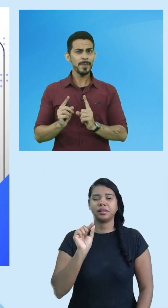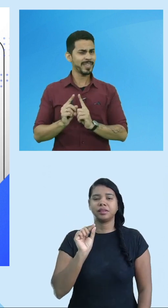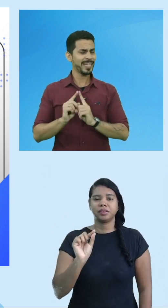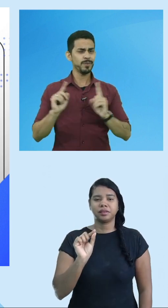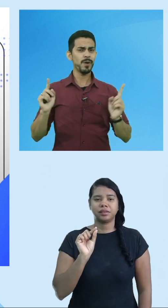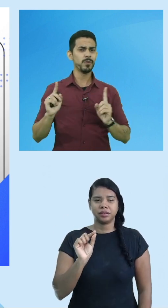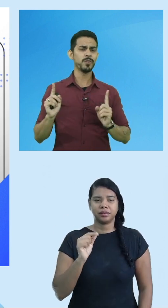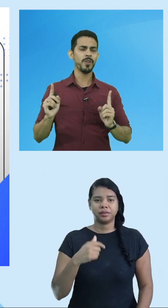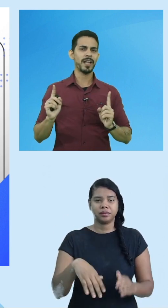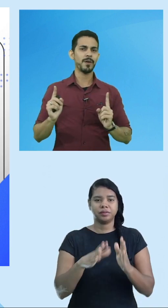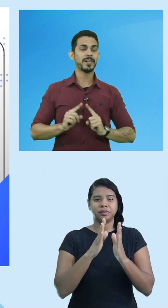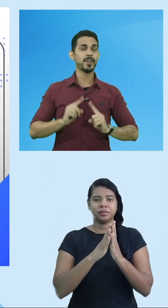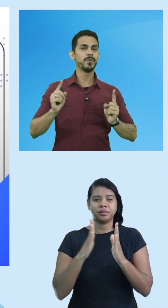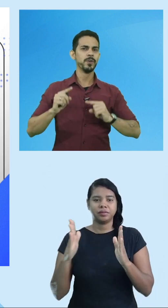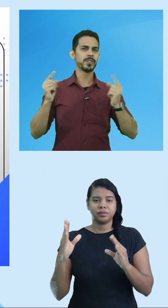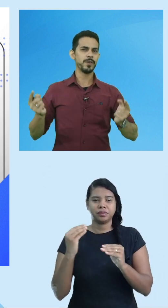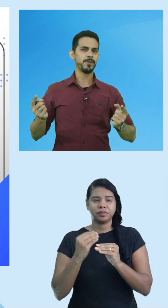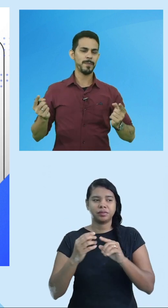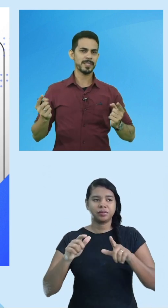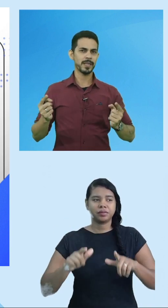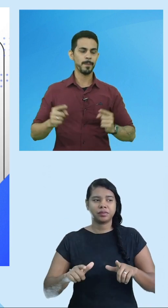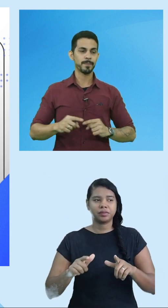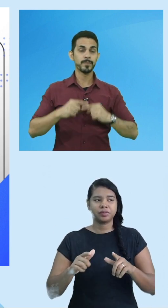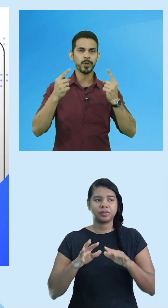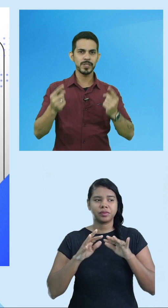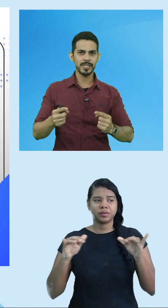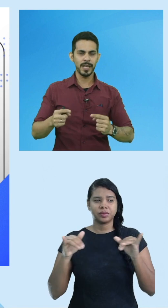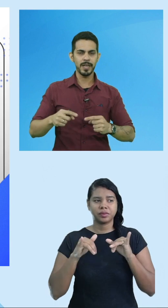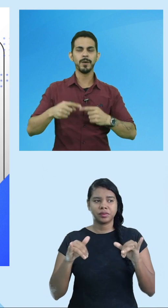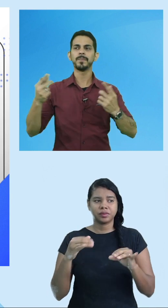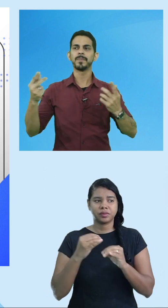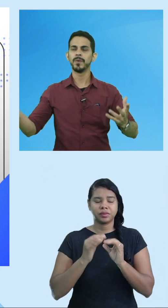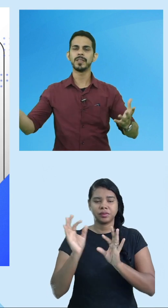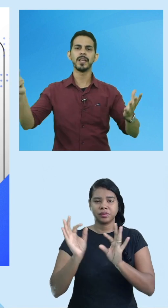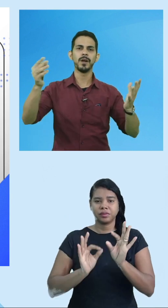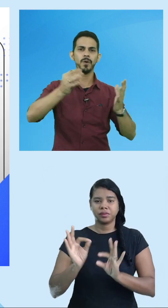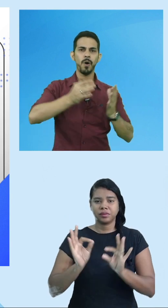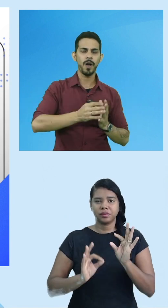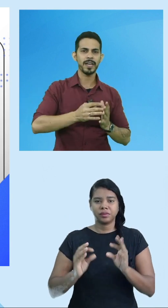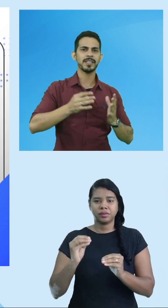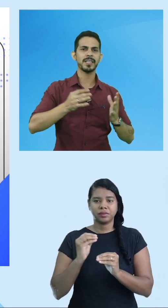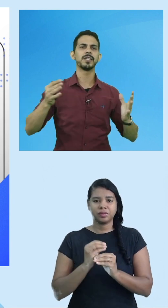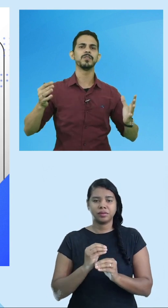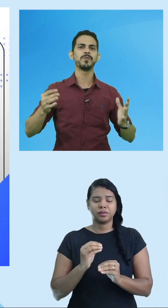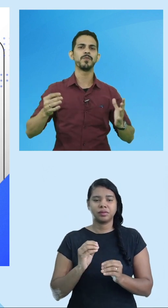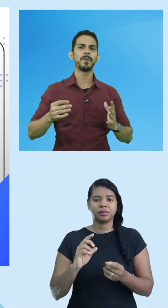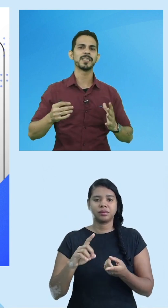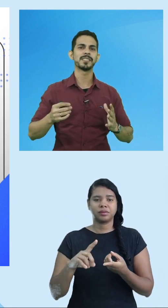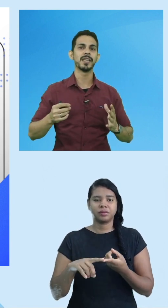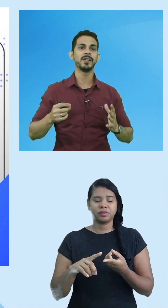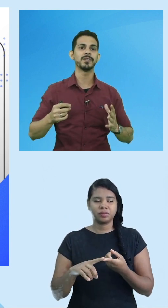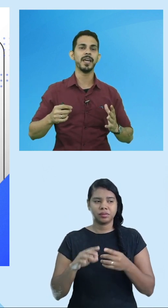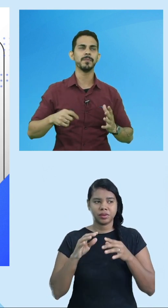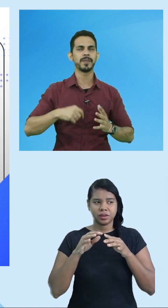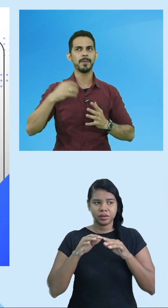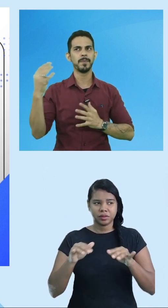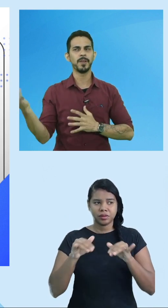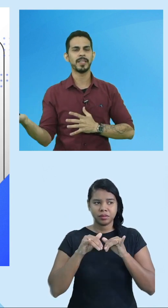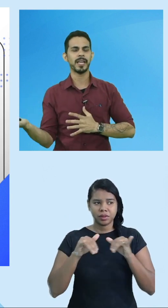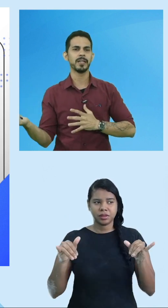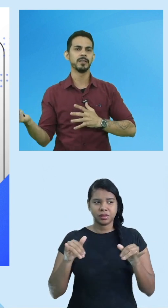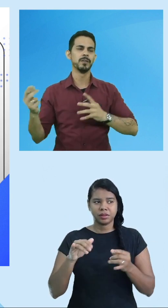a biblioteca não é o único local onde tem fluxo de informação, produção ou então organização de informação, né?